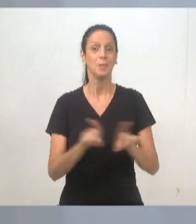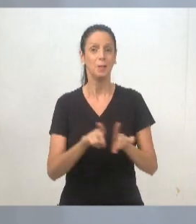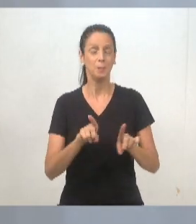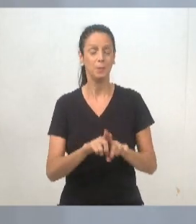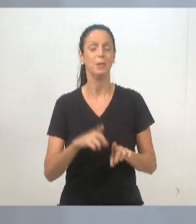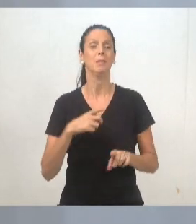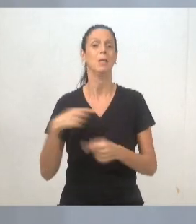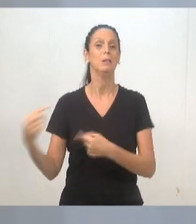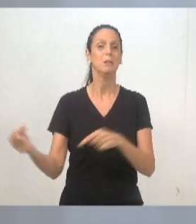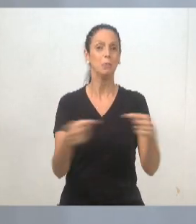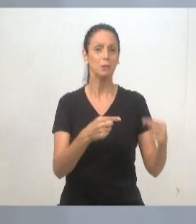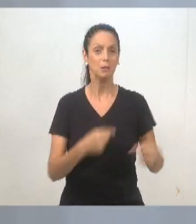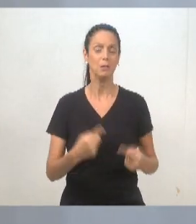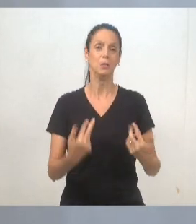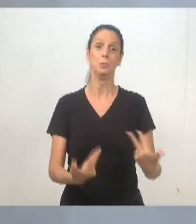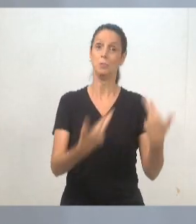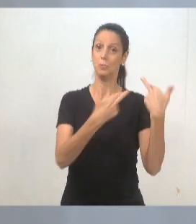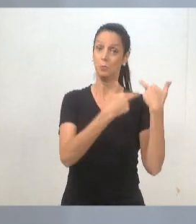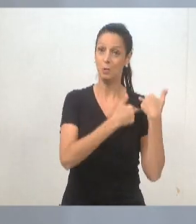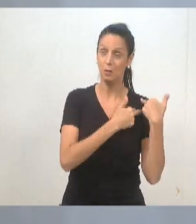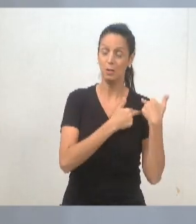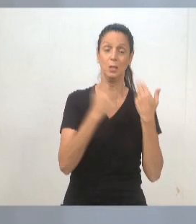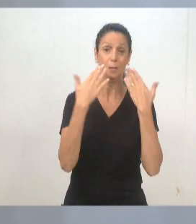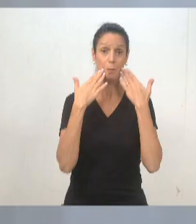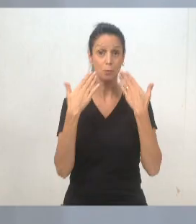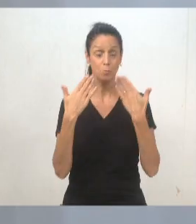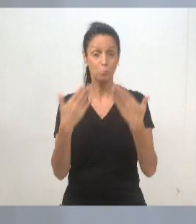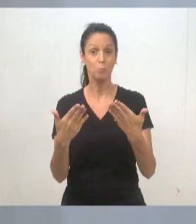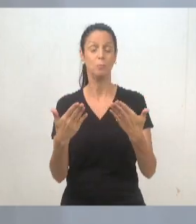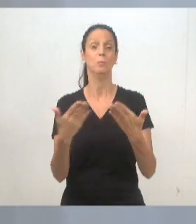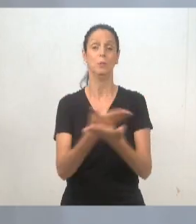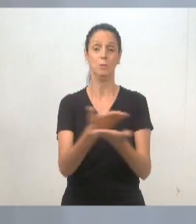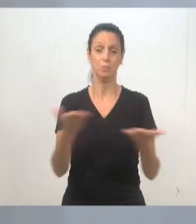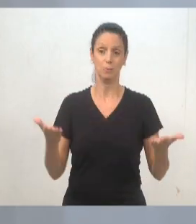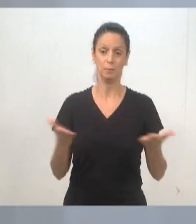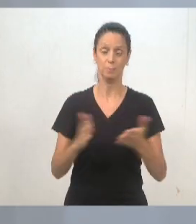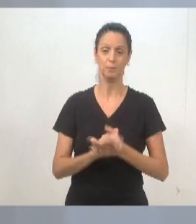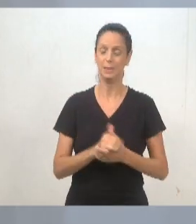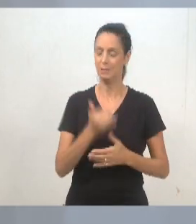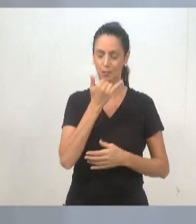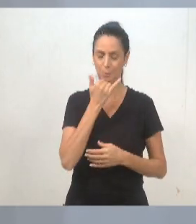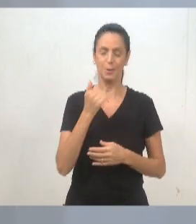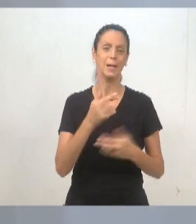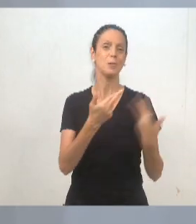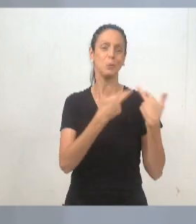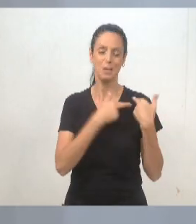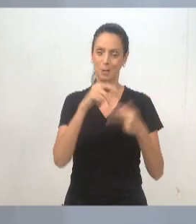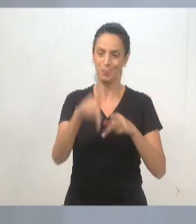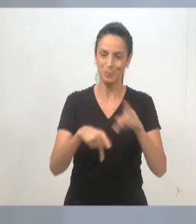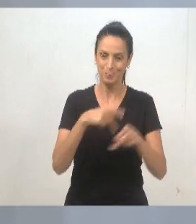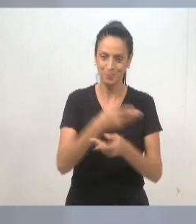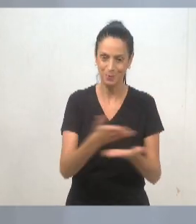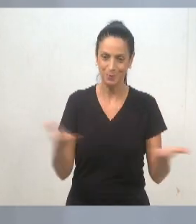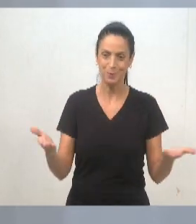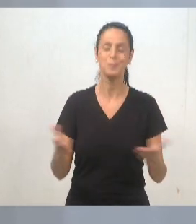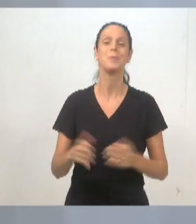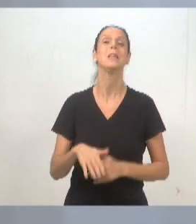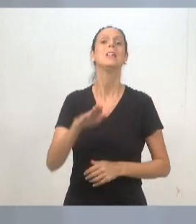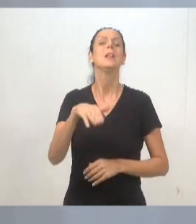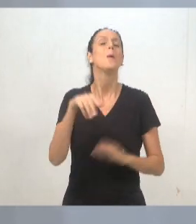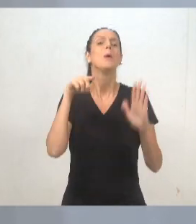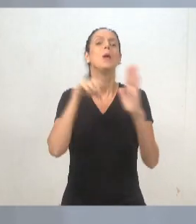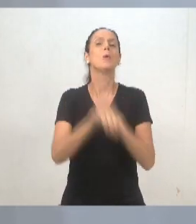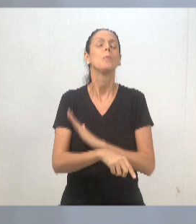debates que tenham responsabilidade pública, mas, sobretudo, que a gente tenha, e eu me questiono, onde estão as campanhas de